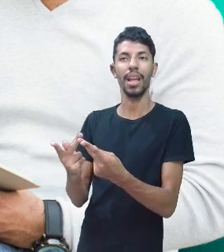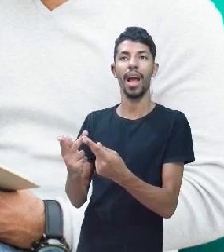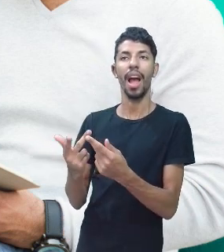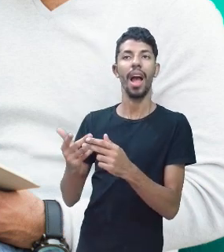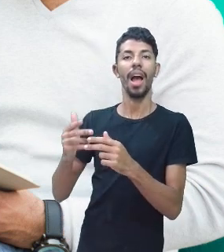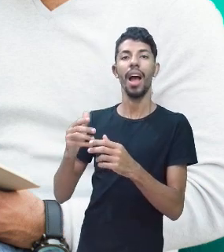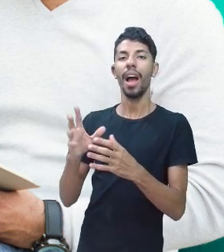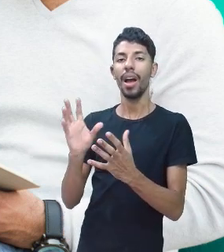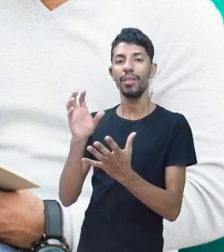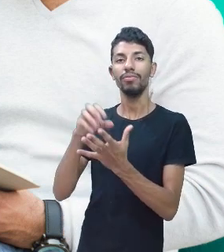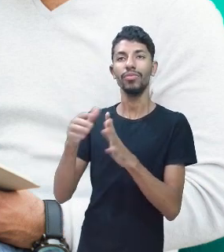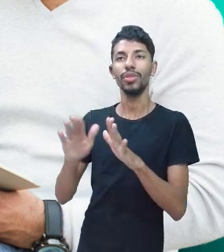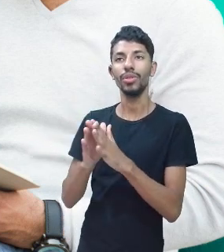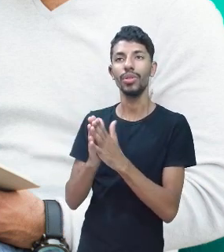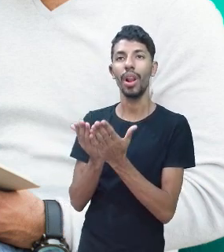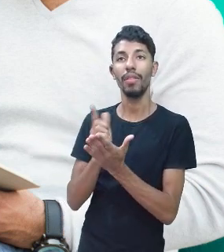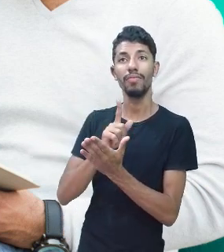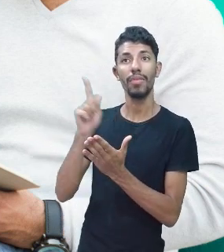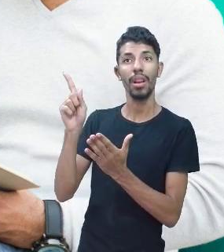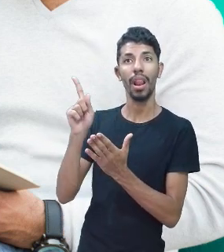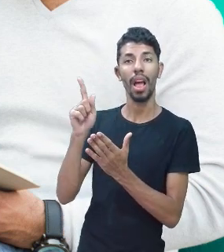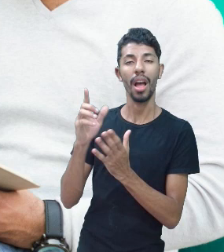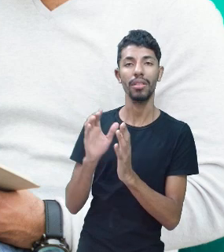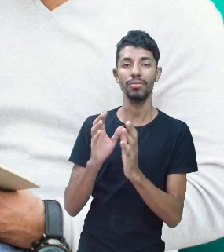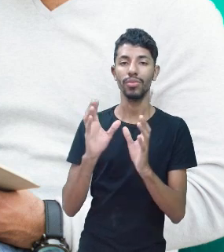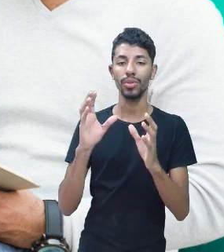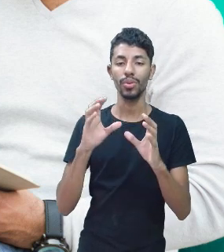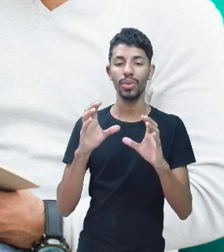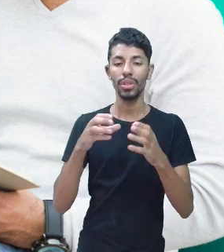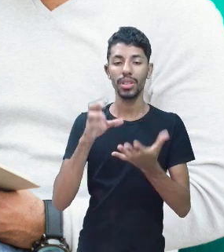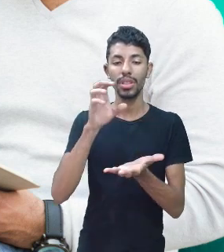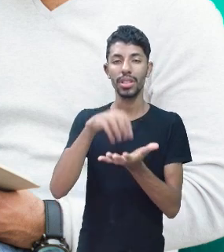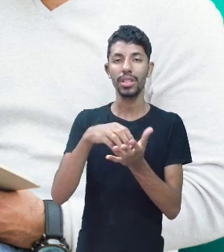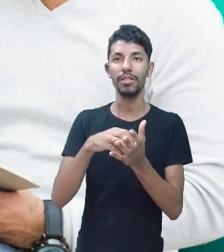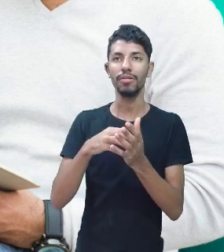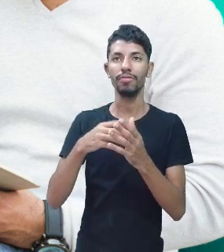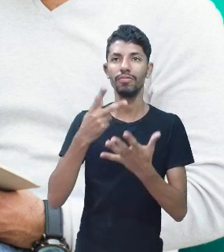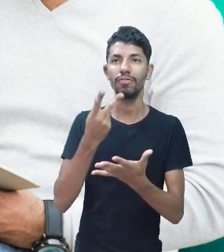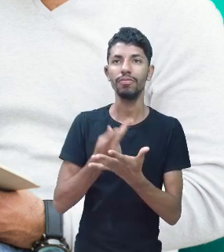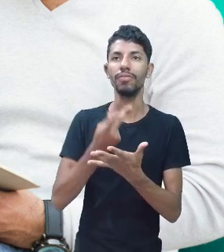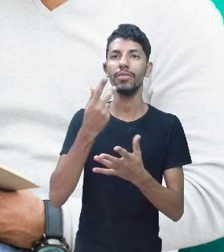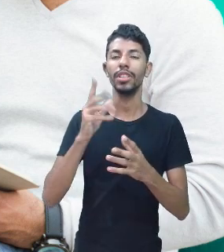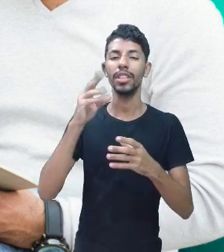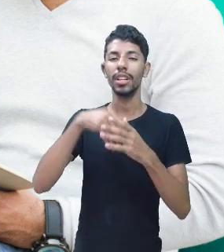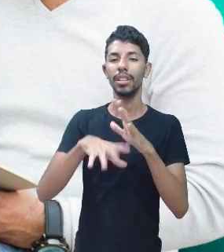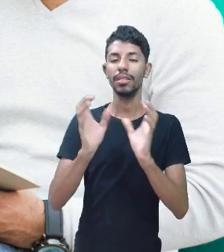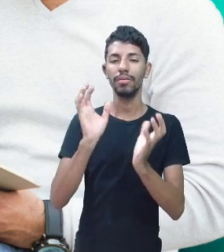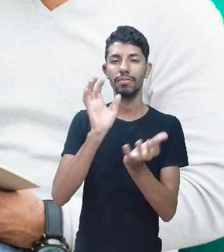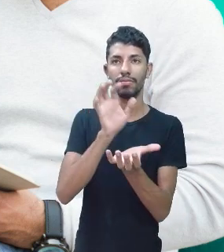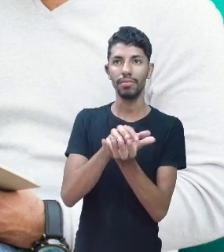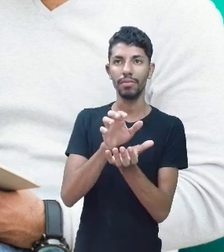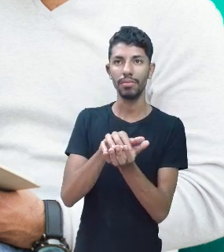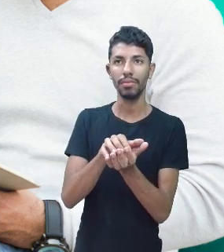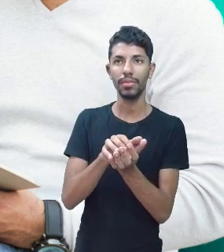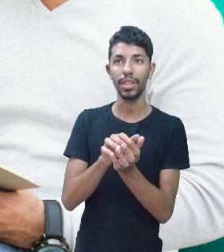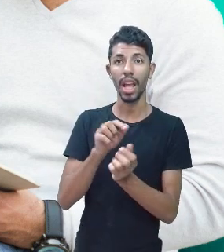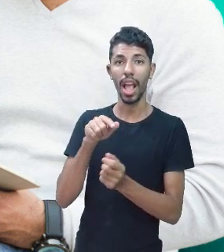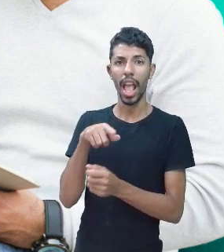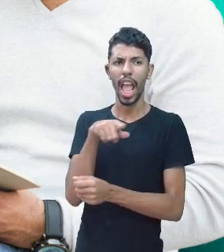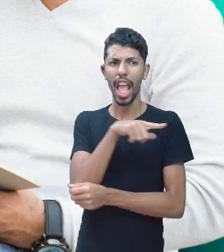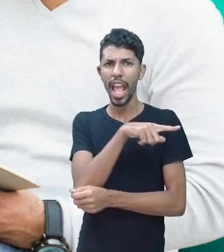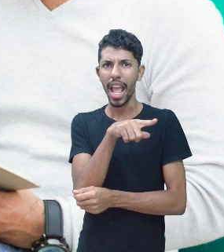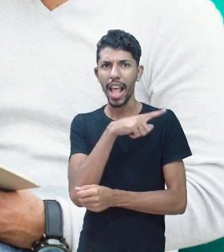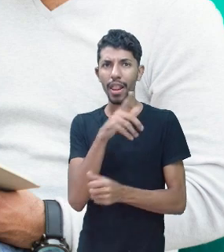de Convenções de Pernambuco. Eles foram acompanhados pelos professores e pelas professoras